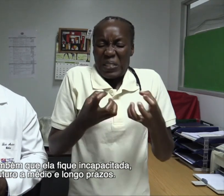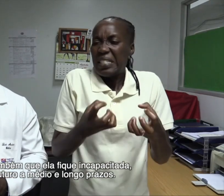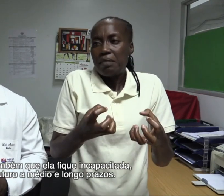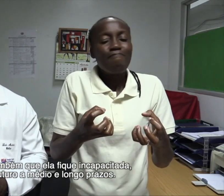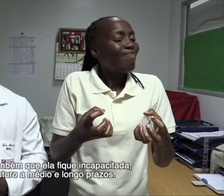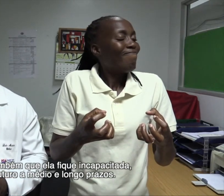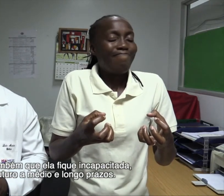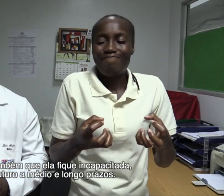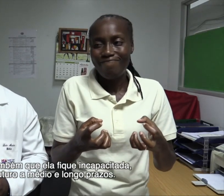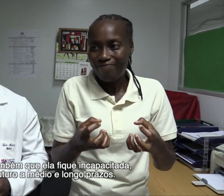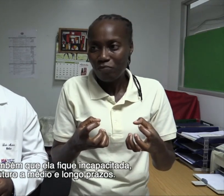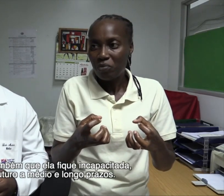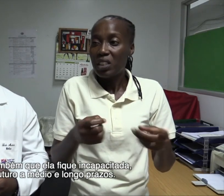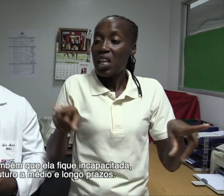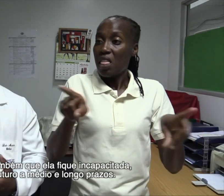que ela fique